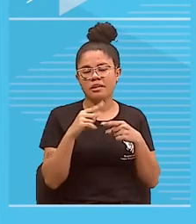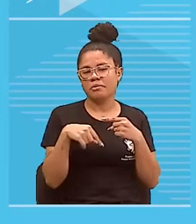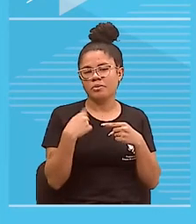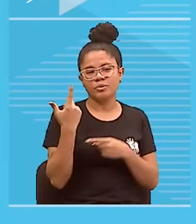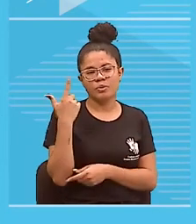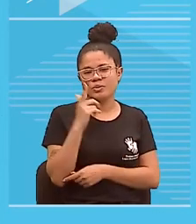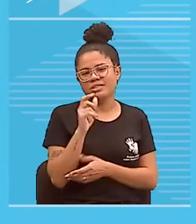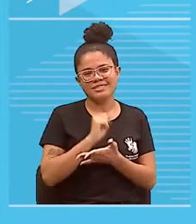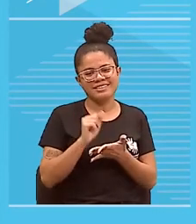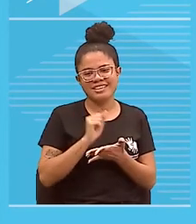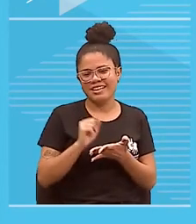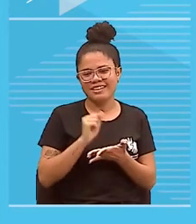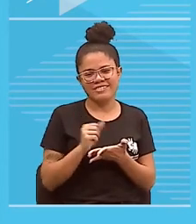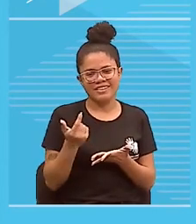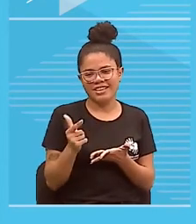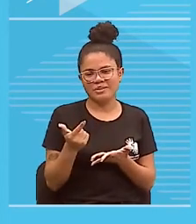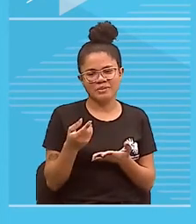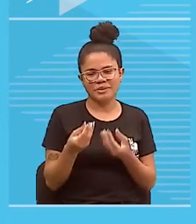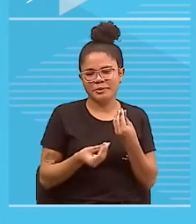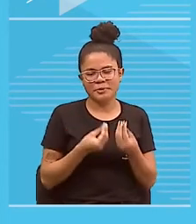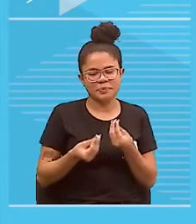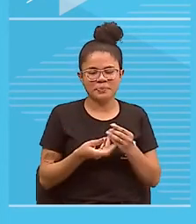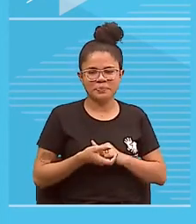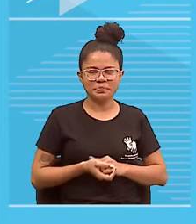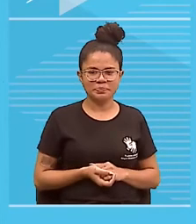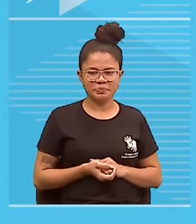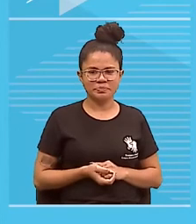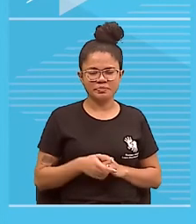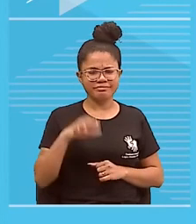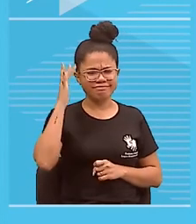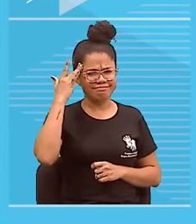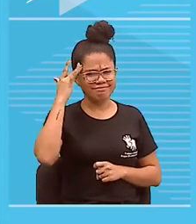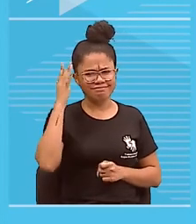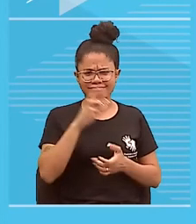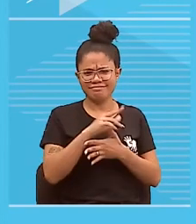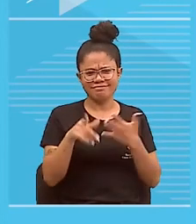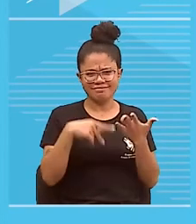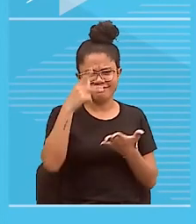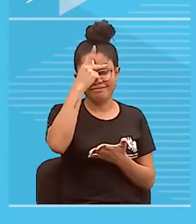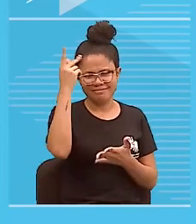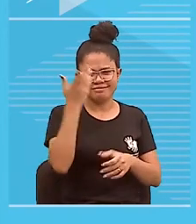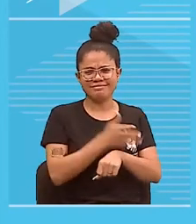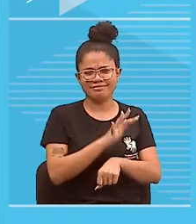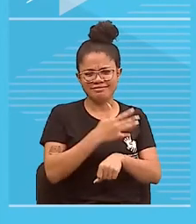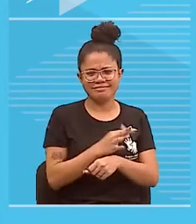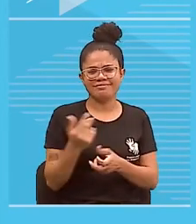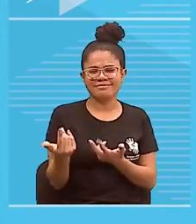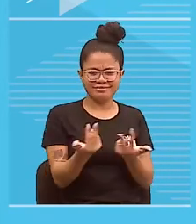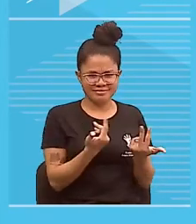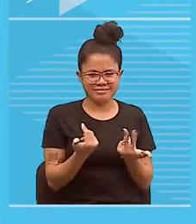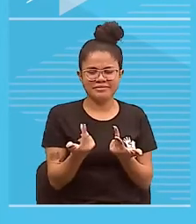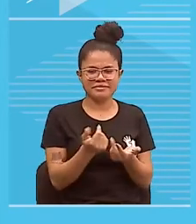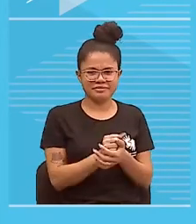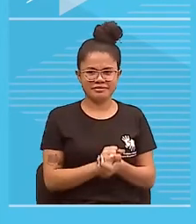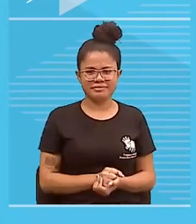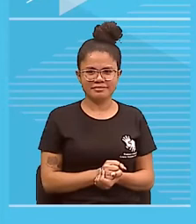depois eu não consigo copiar não dá para mim não vai não eu acho que a maioria faz isso não vou pedir e a